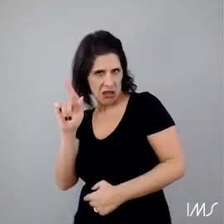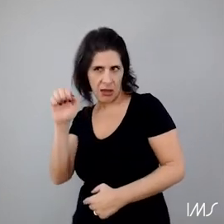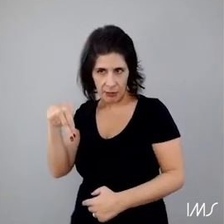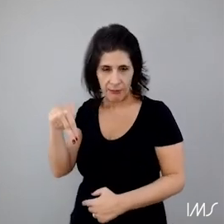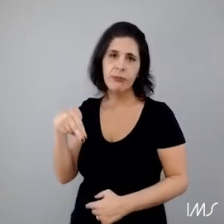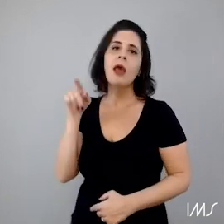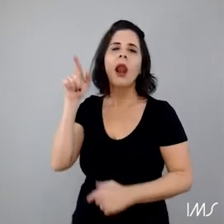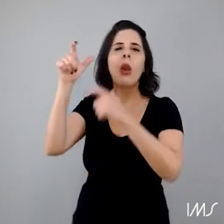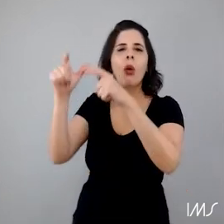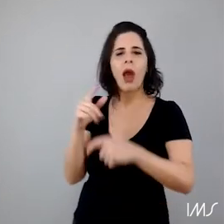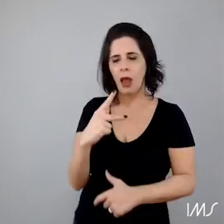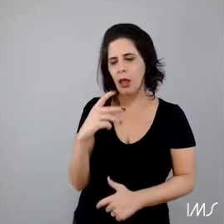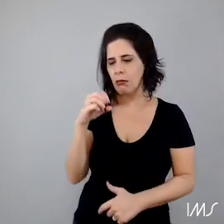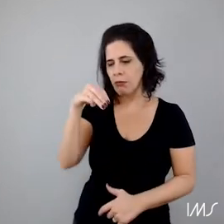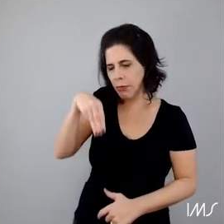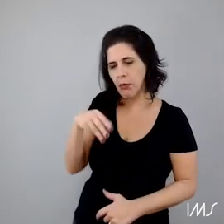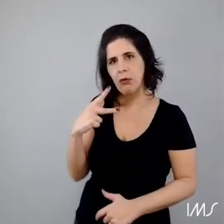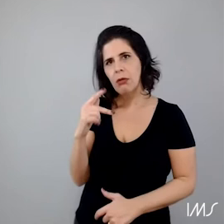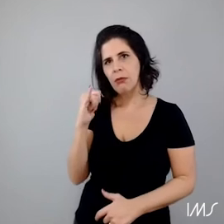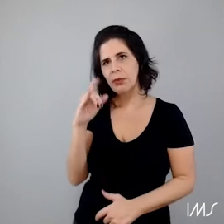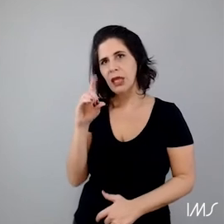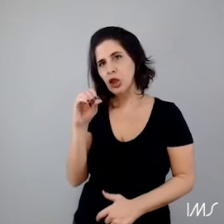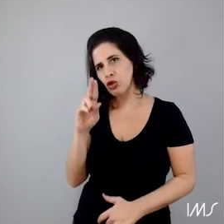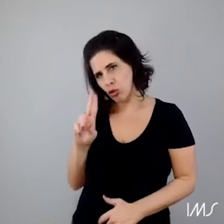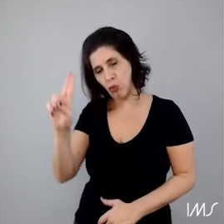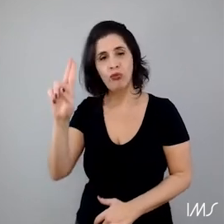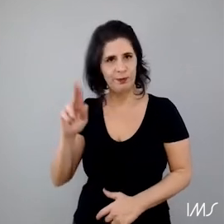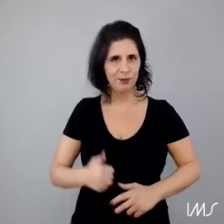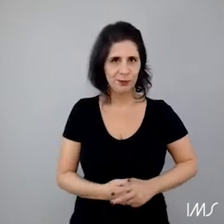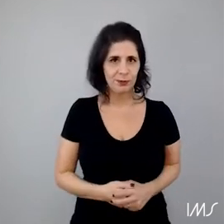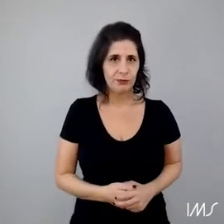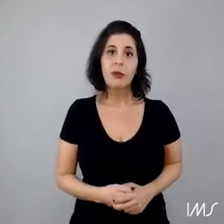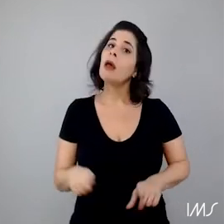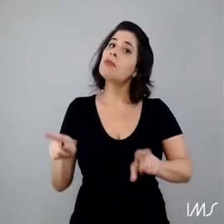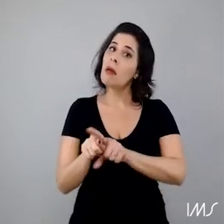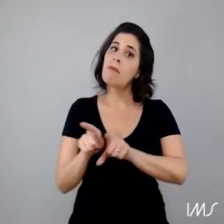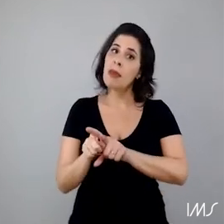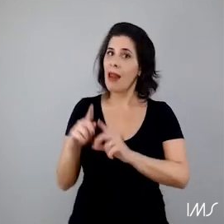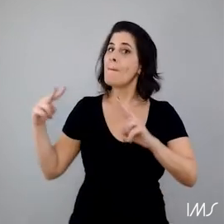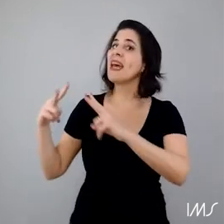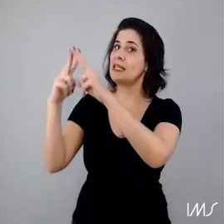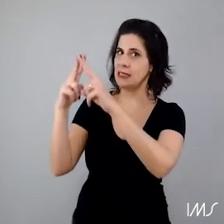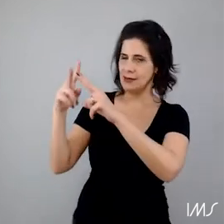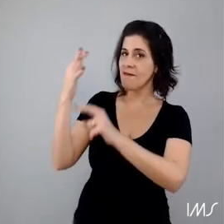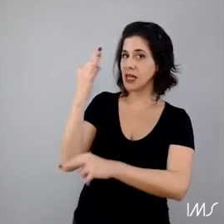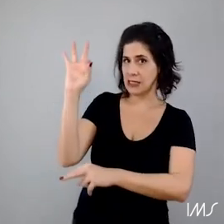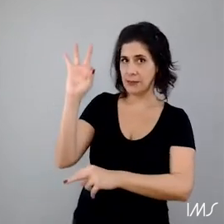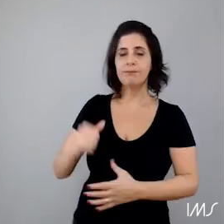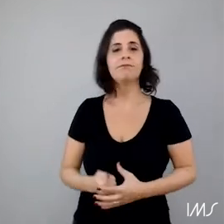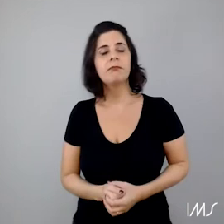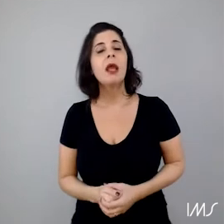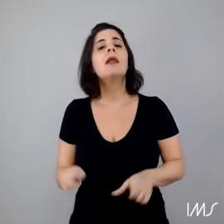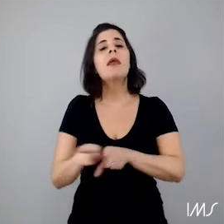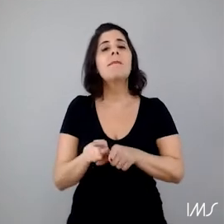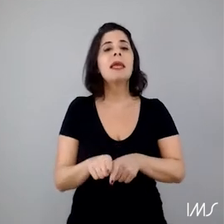Georges Pompidou, em Paris. Ela marca sua presença também no segundo colóquio